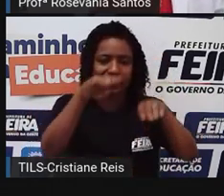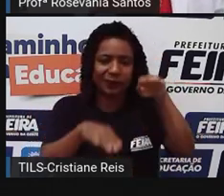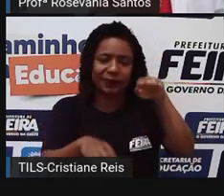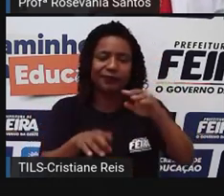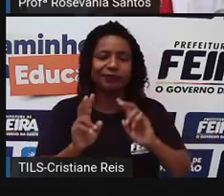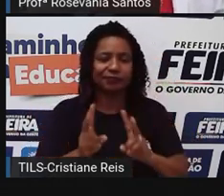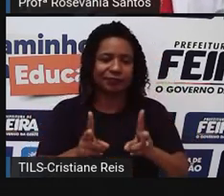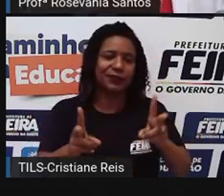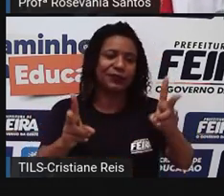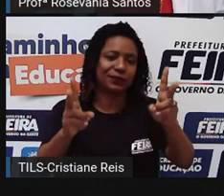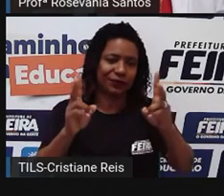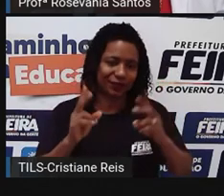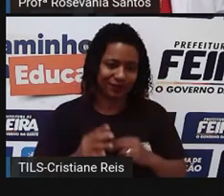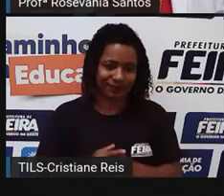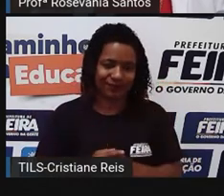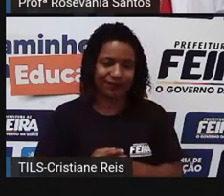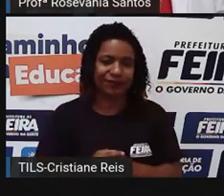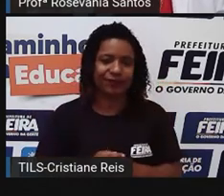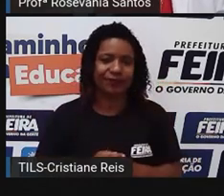Então,